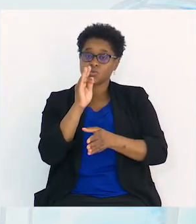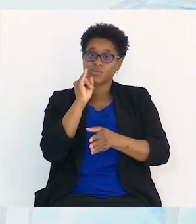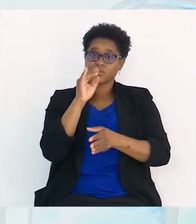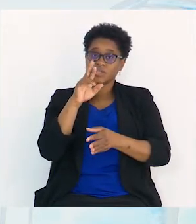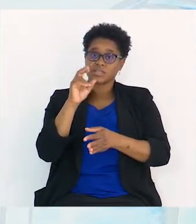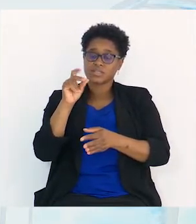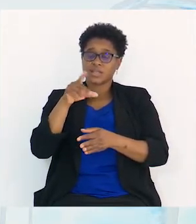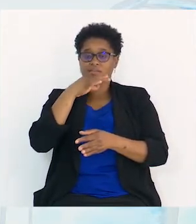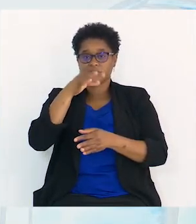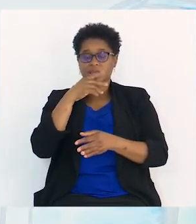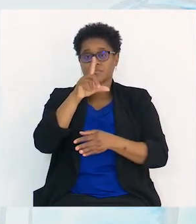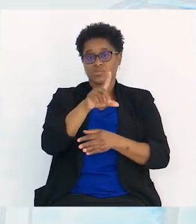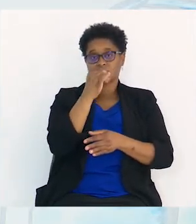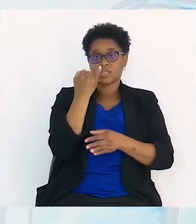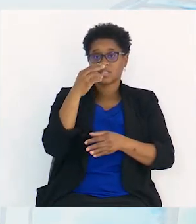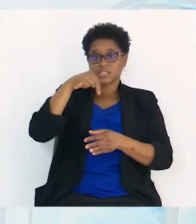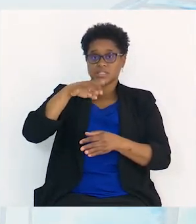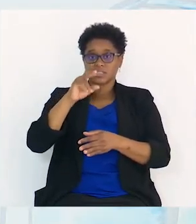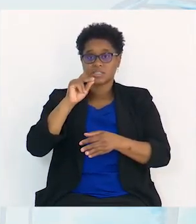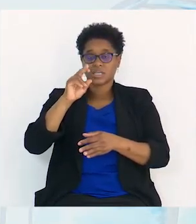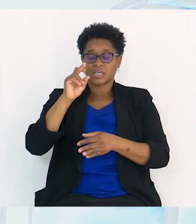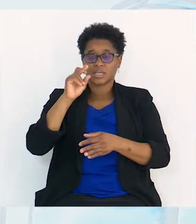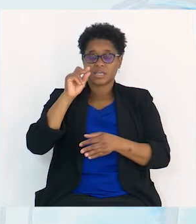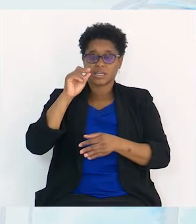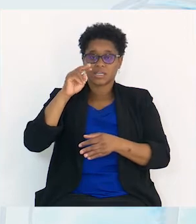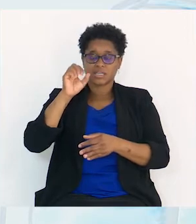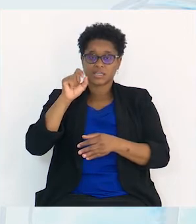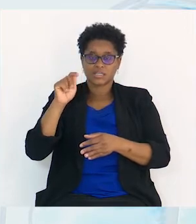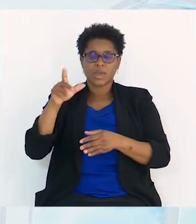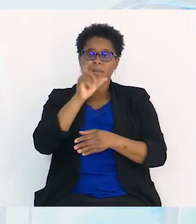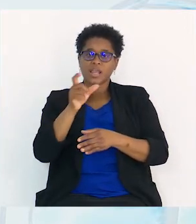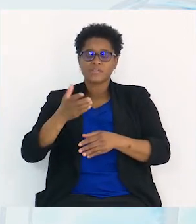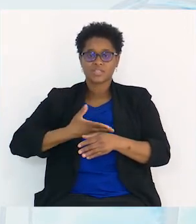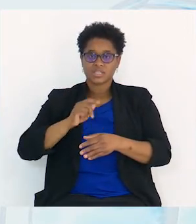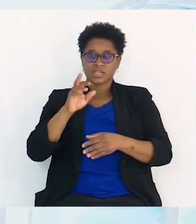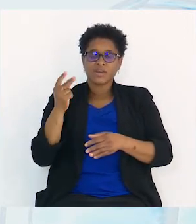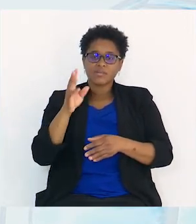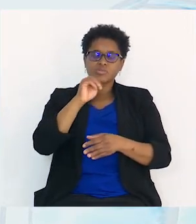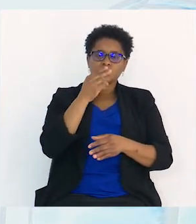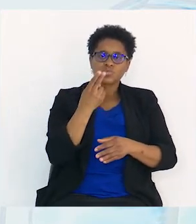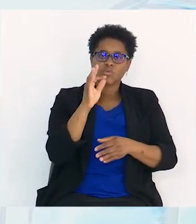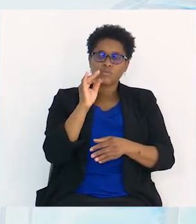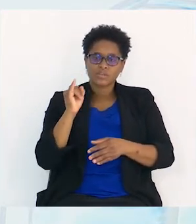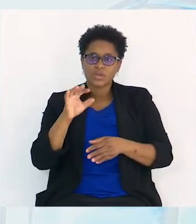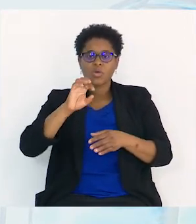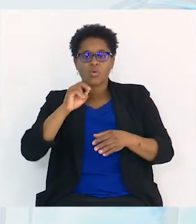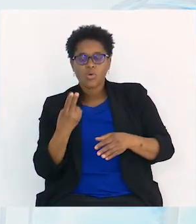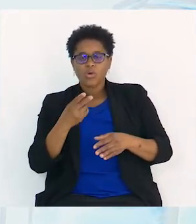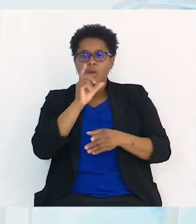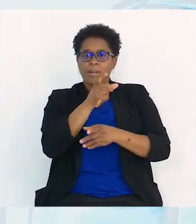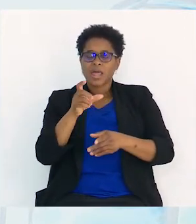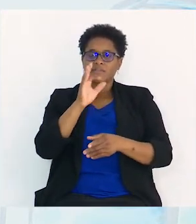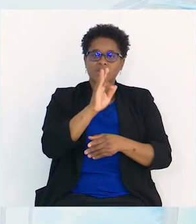que linhagem é uma palavra derivada por sufixação ou então é classificada como palavra